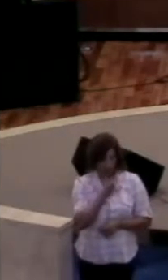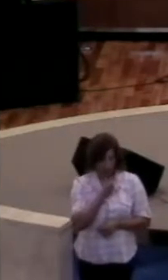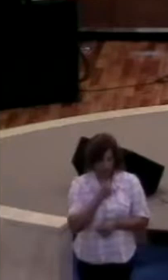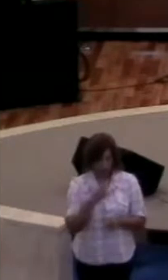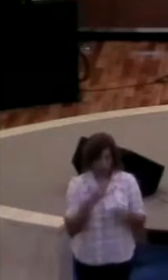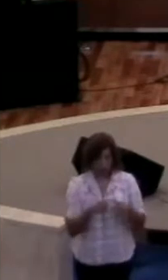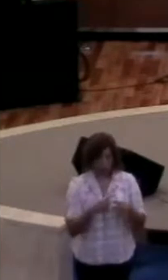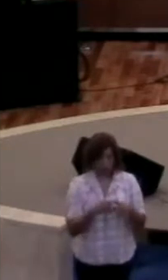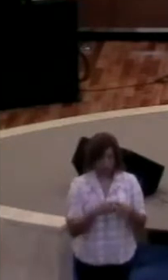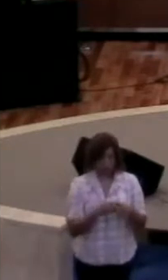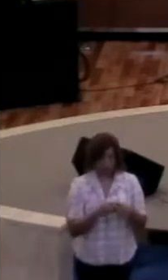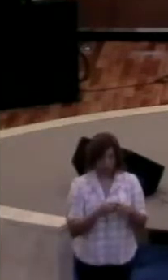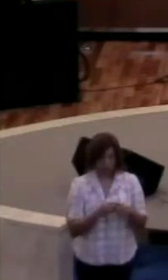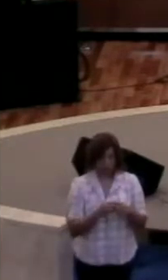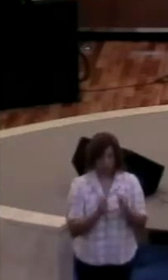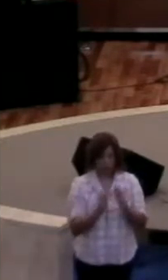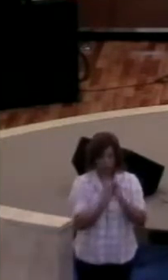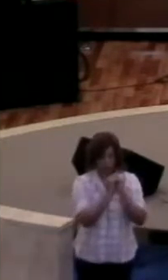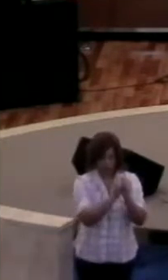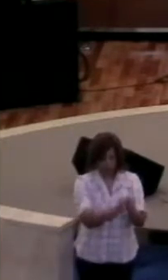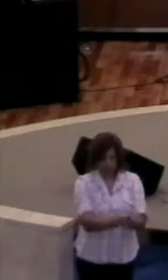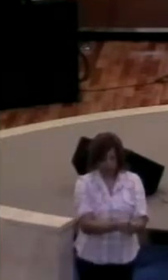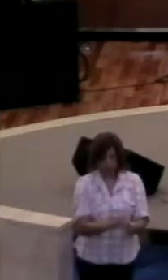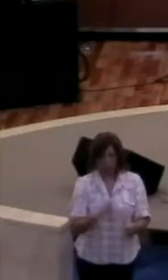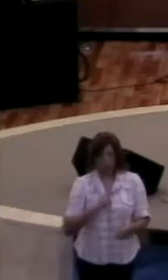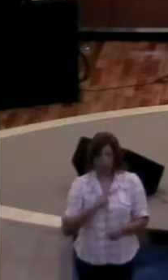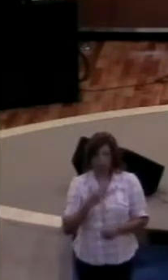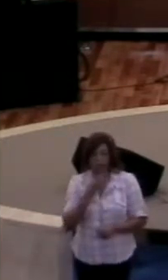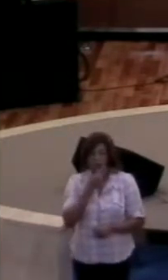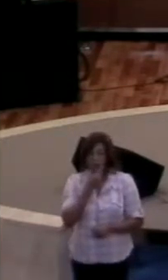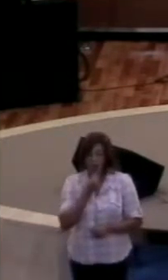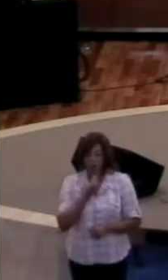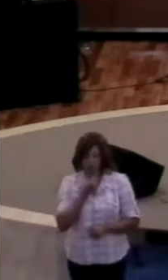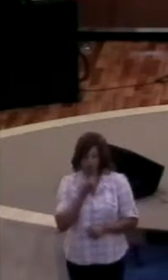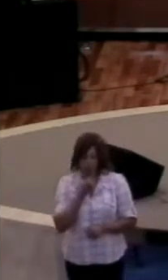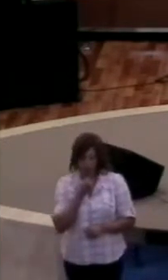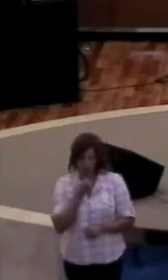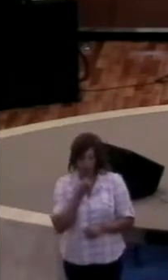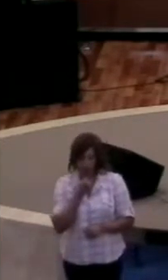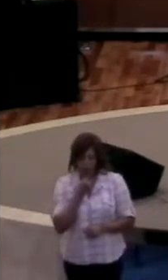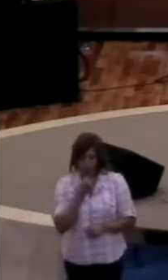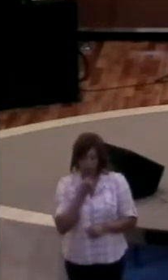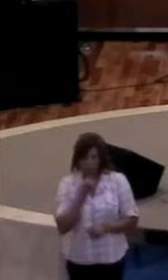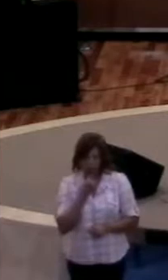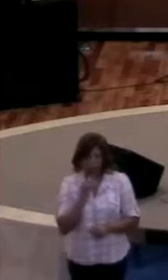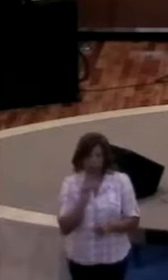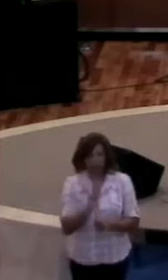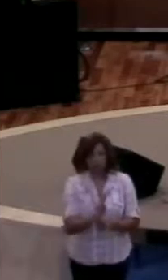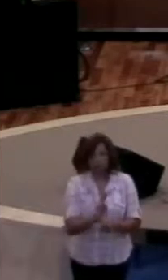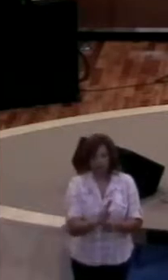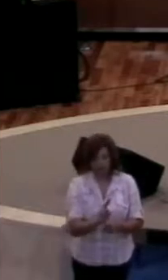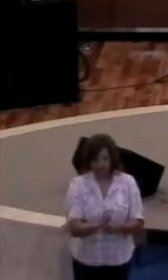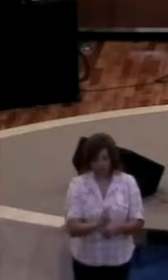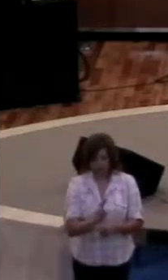porque do lado dele, tem um homem que controla a vida dele.